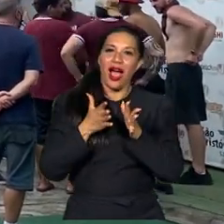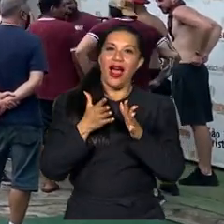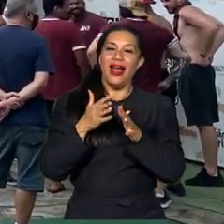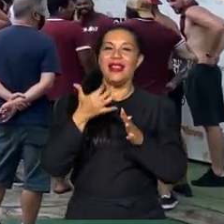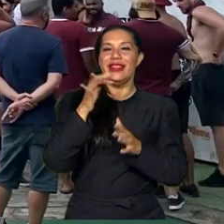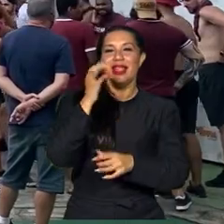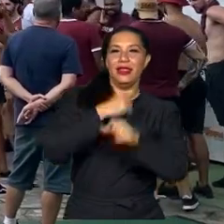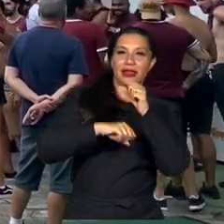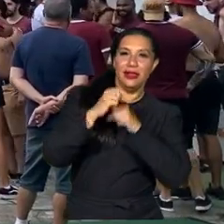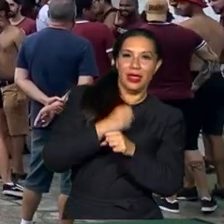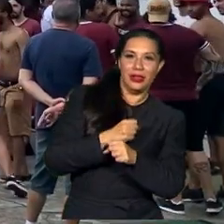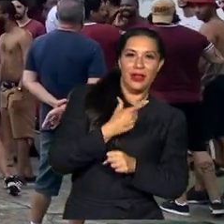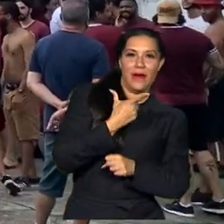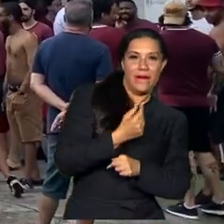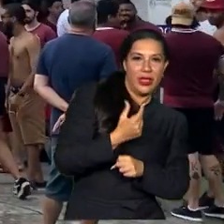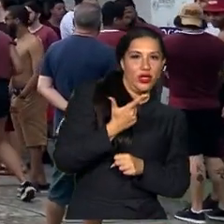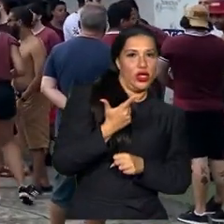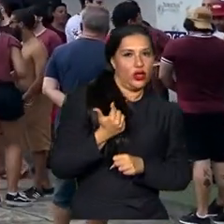atrás, 2012.